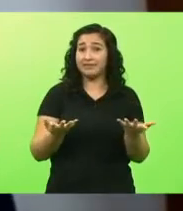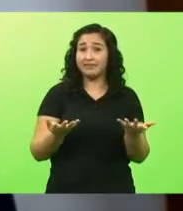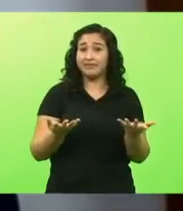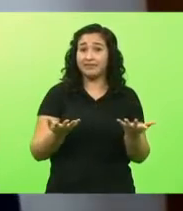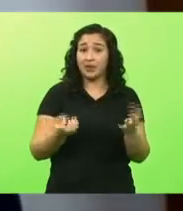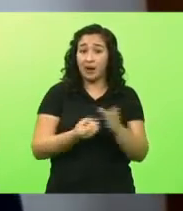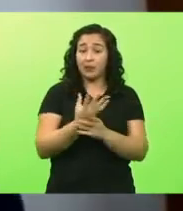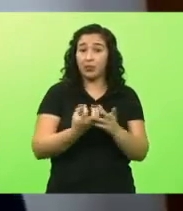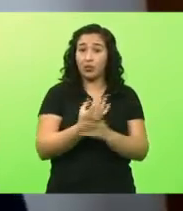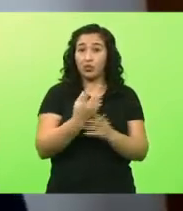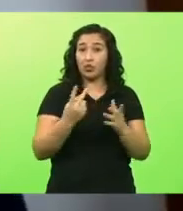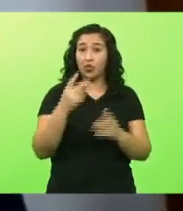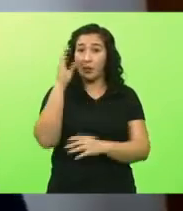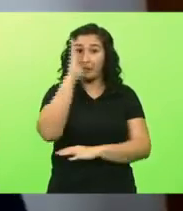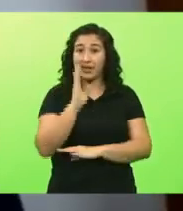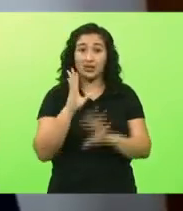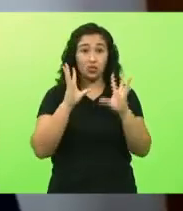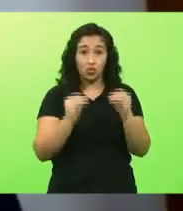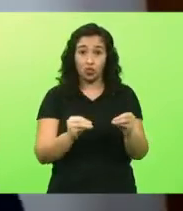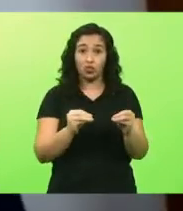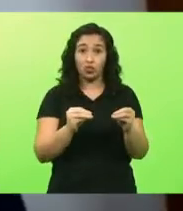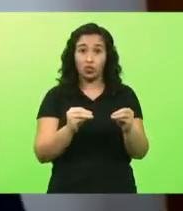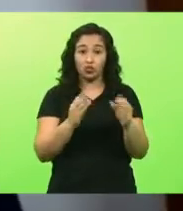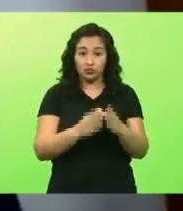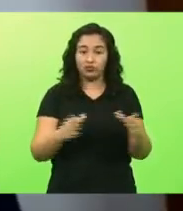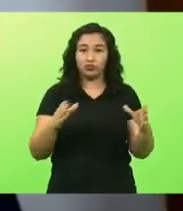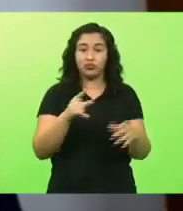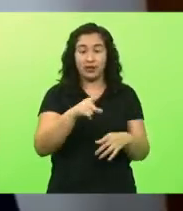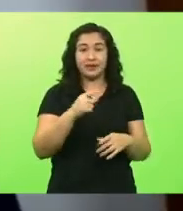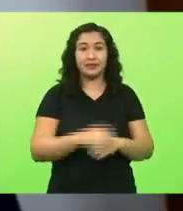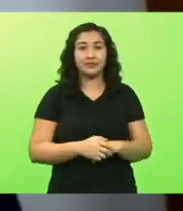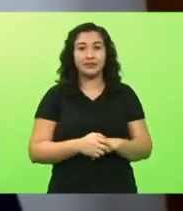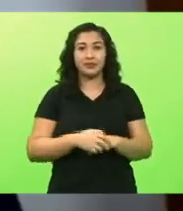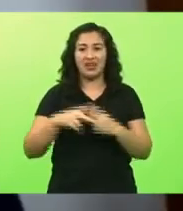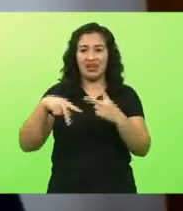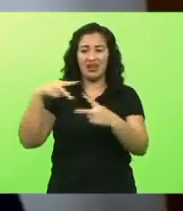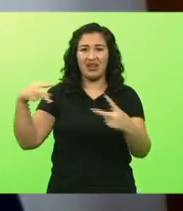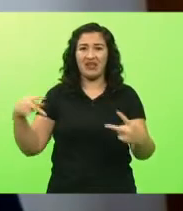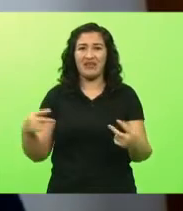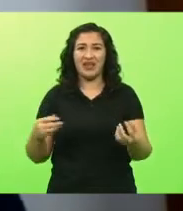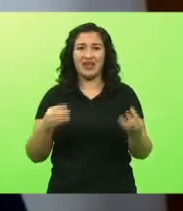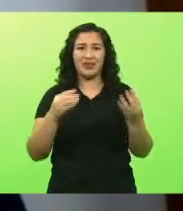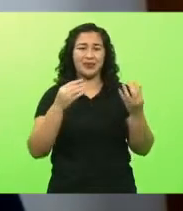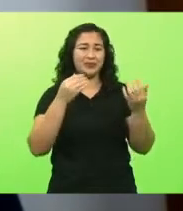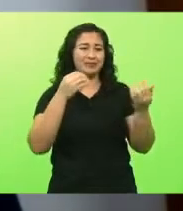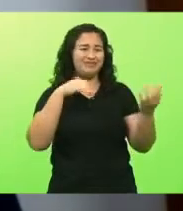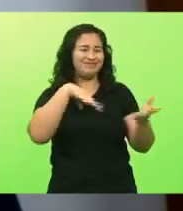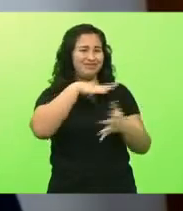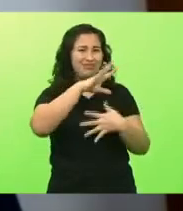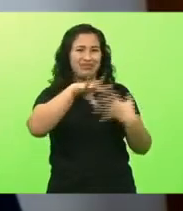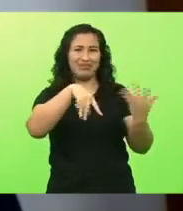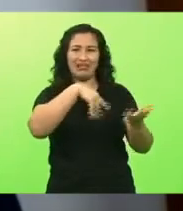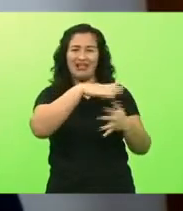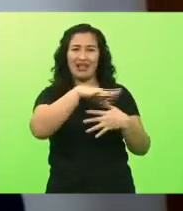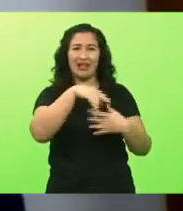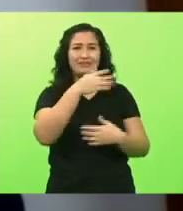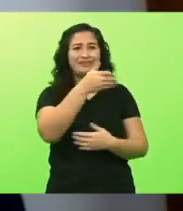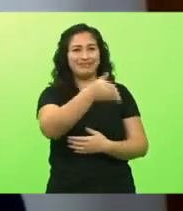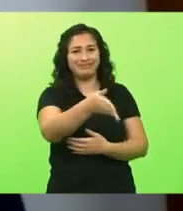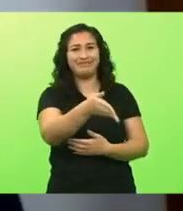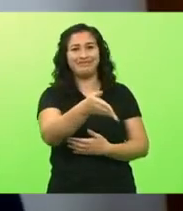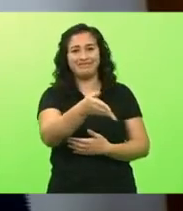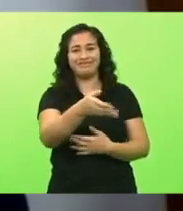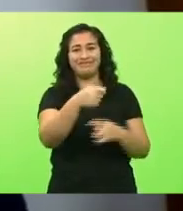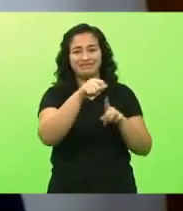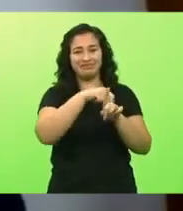nacionais de banana. E esse vento realmente arrasou as plantações de banana na maioria das cidades.